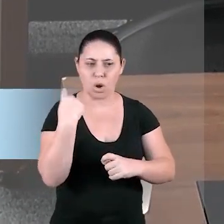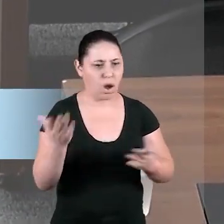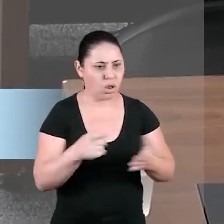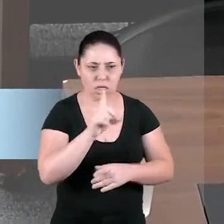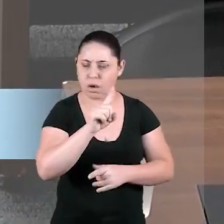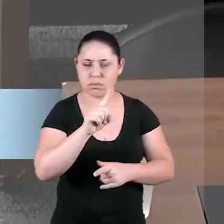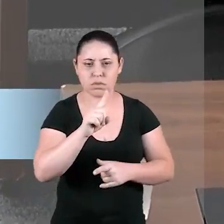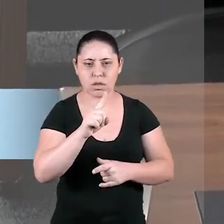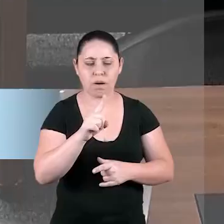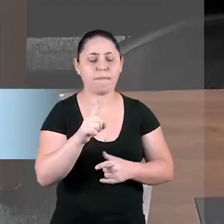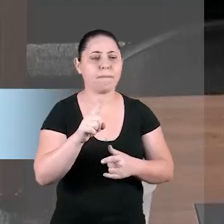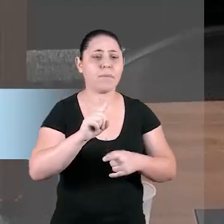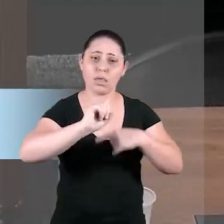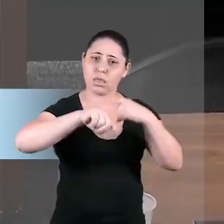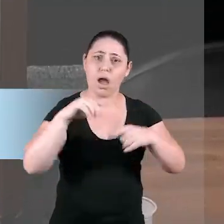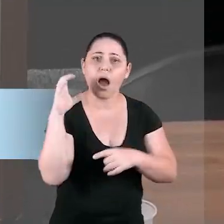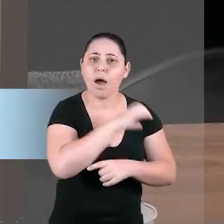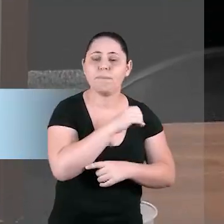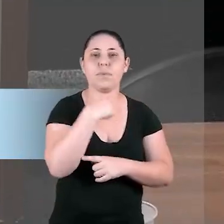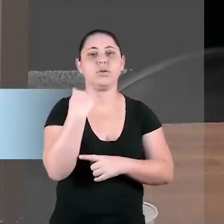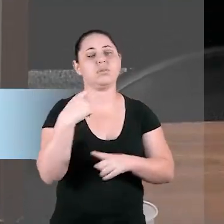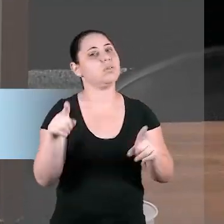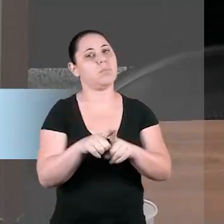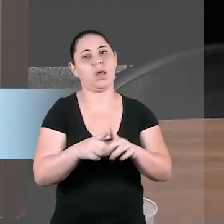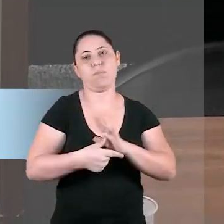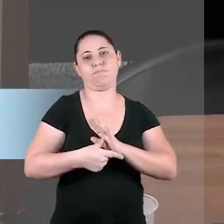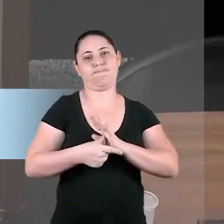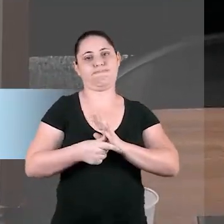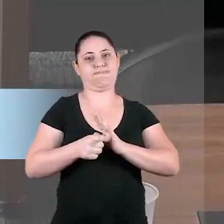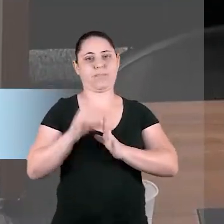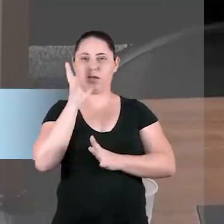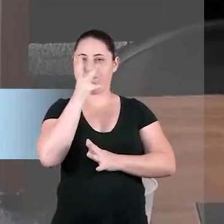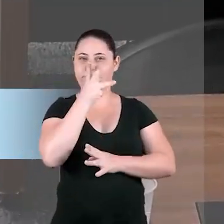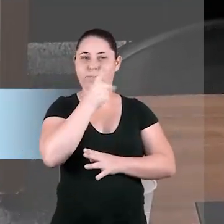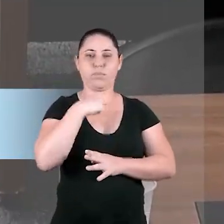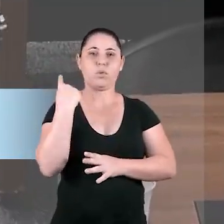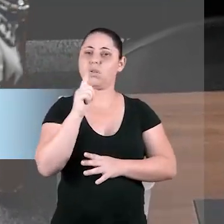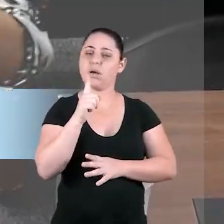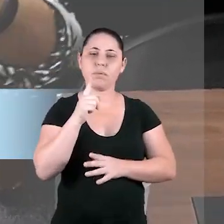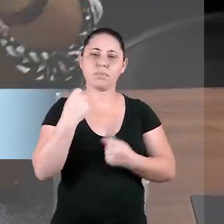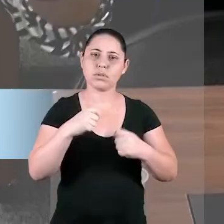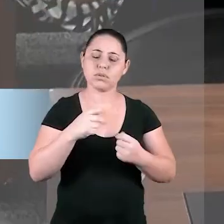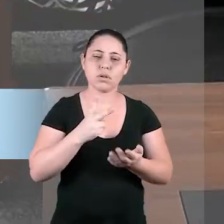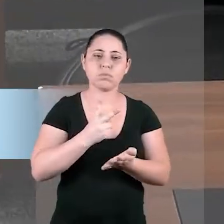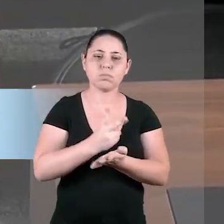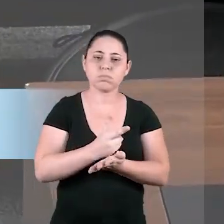acelera a morte. Então não pode nem uma aceleração da morte e nem uma prorrogação dela. Ela tem que